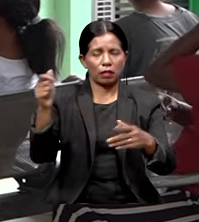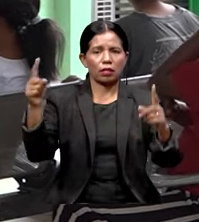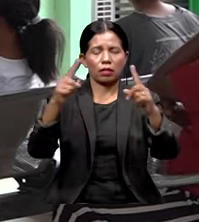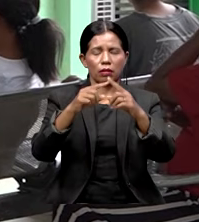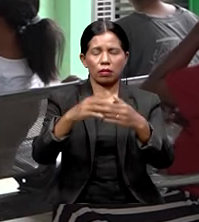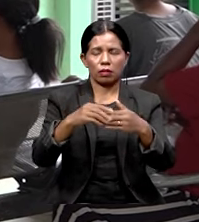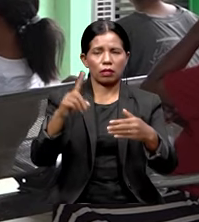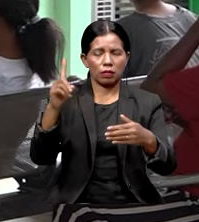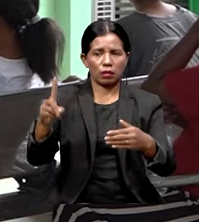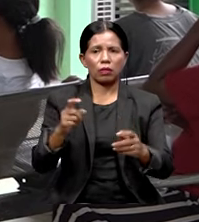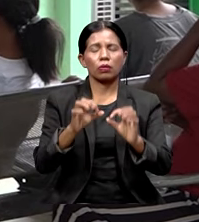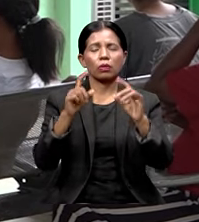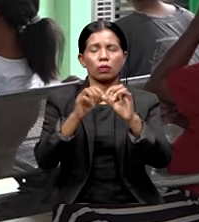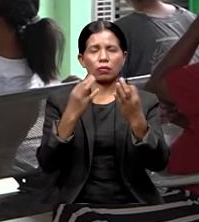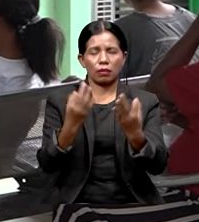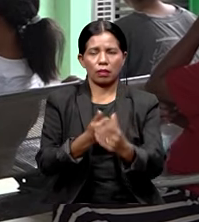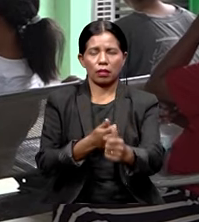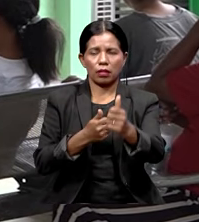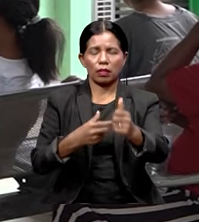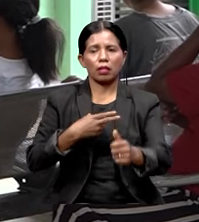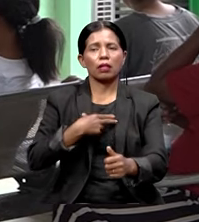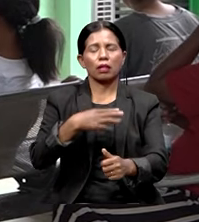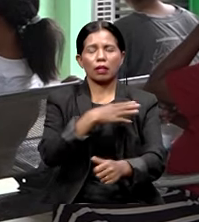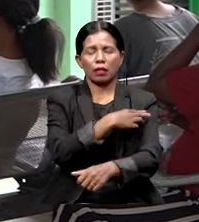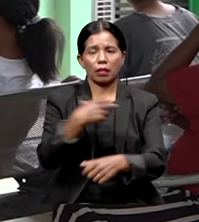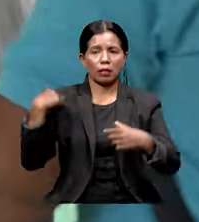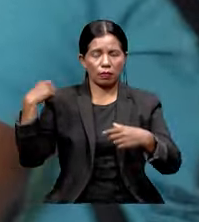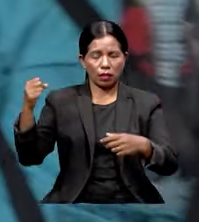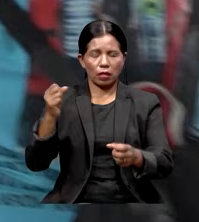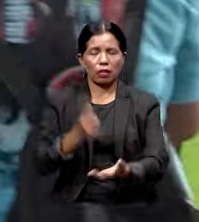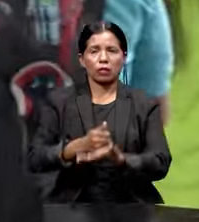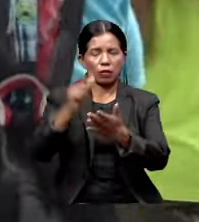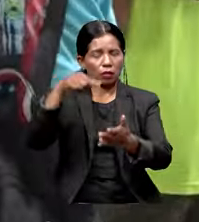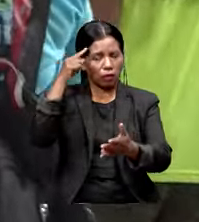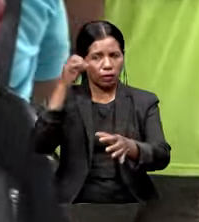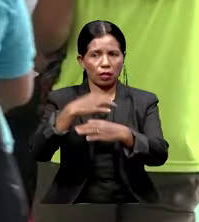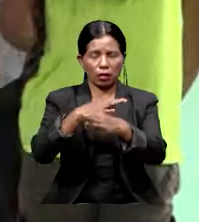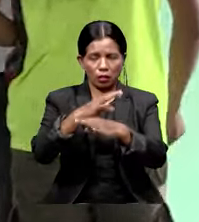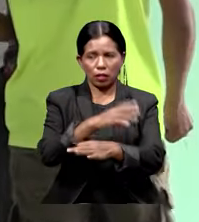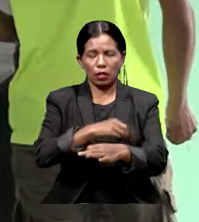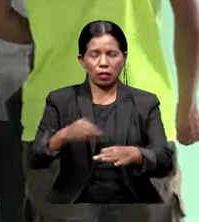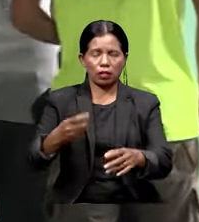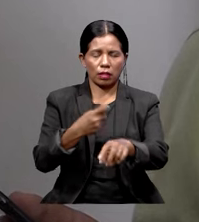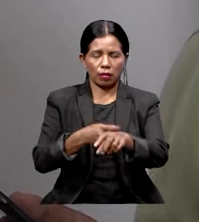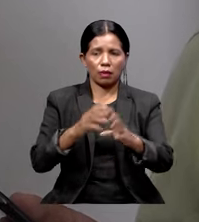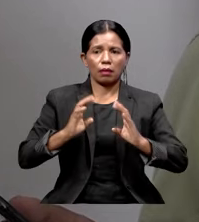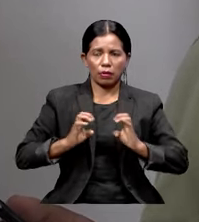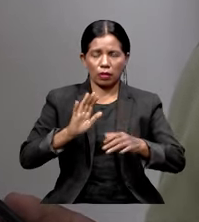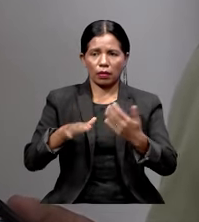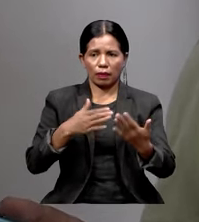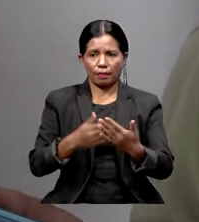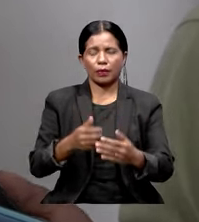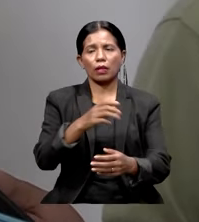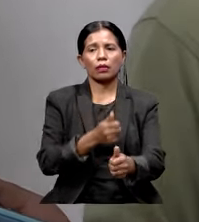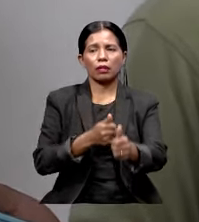ida baleten, tuir família ida kniakbit, o objetivo a tutulun governo e a manutenção no mos e a situação de emergência. Tuir